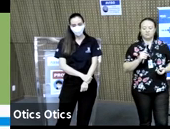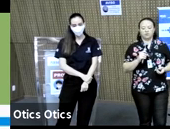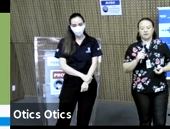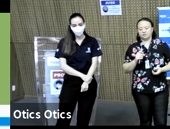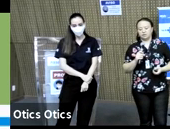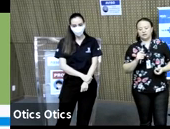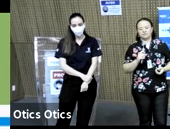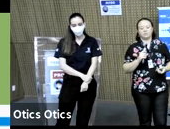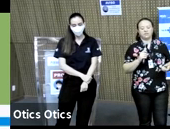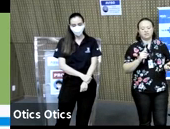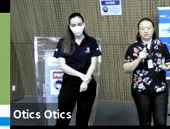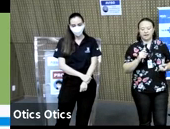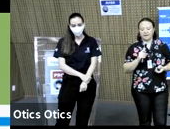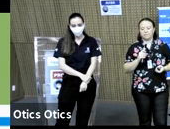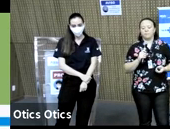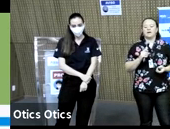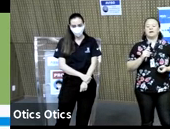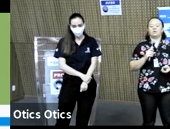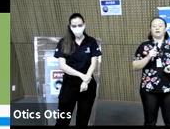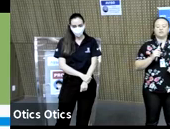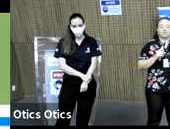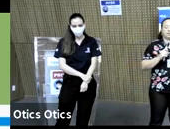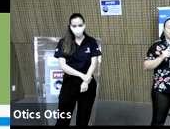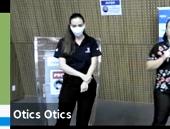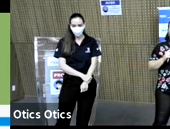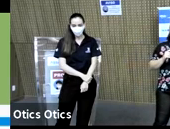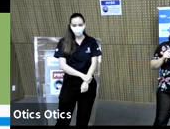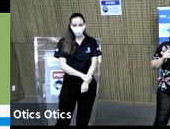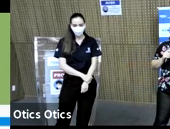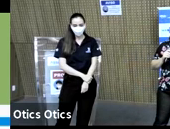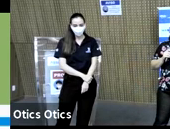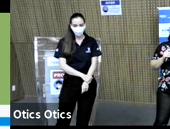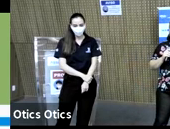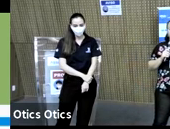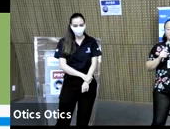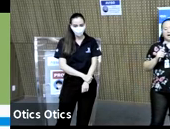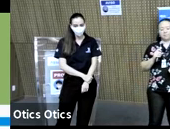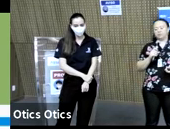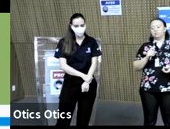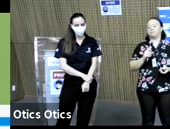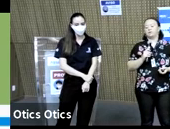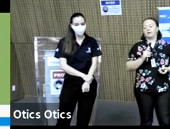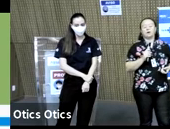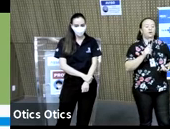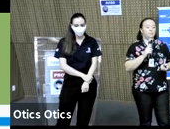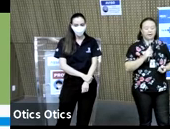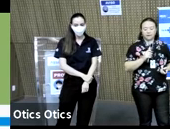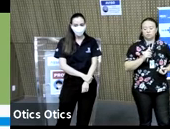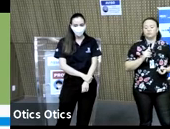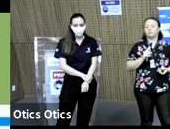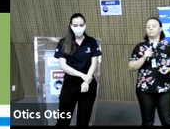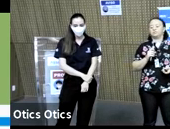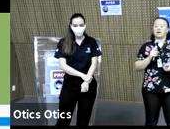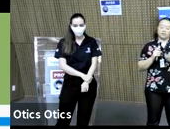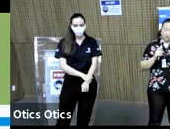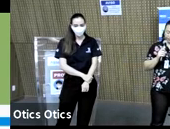As ações, nós realizamos fast track, coleta de teste rápido,